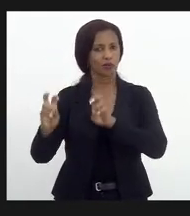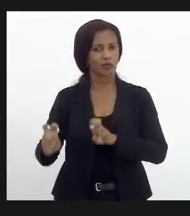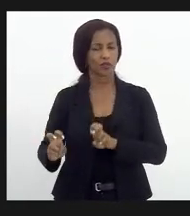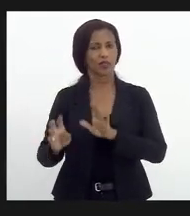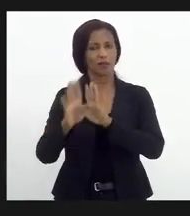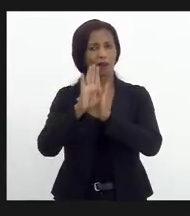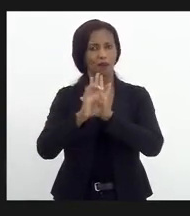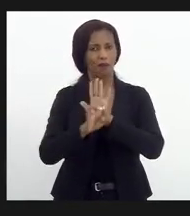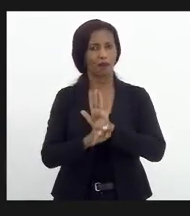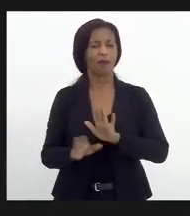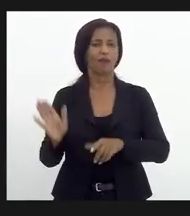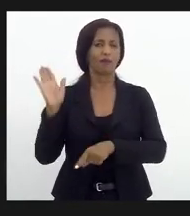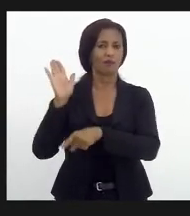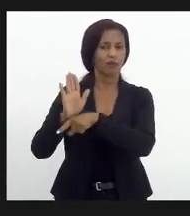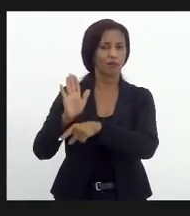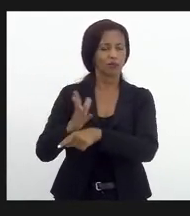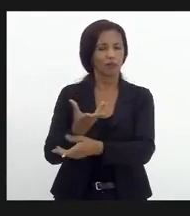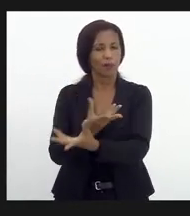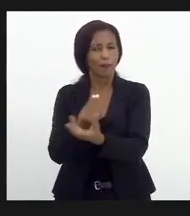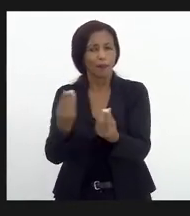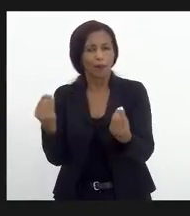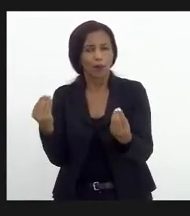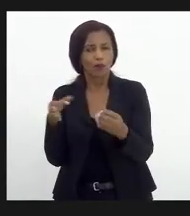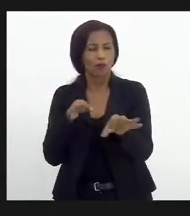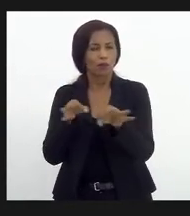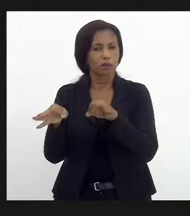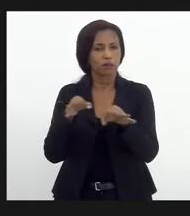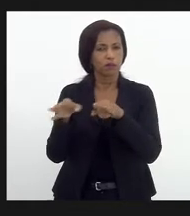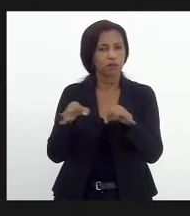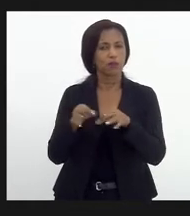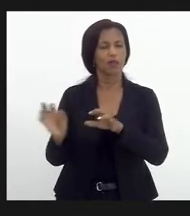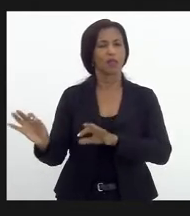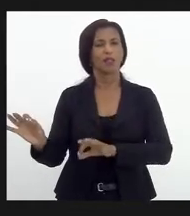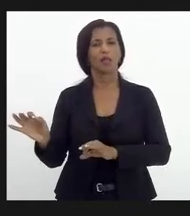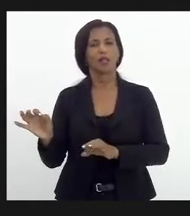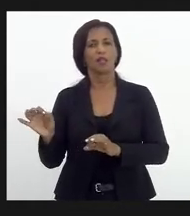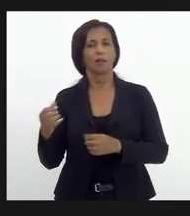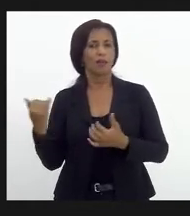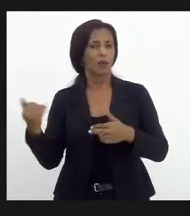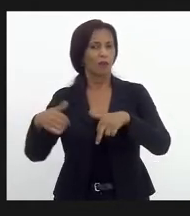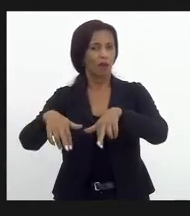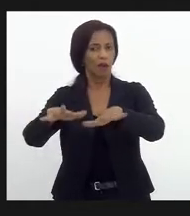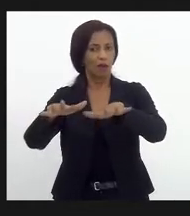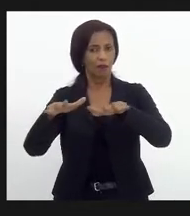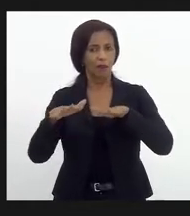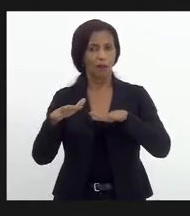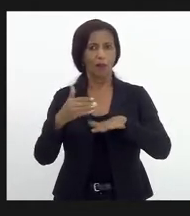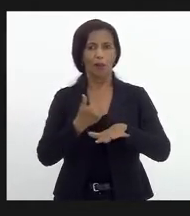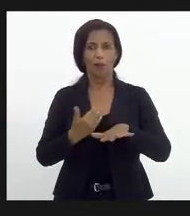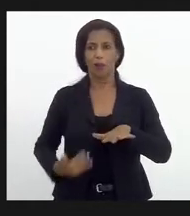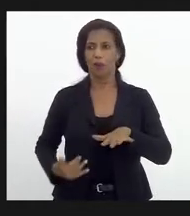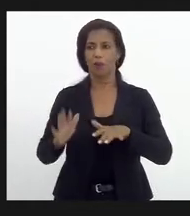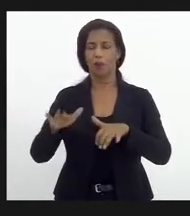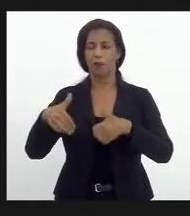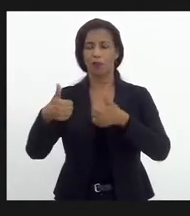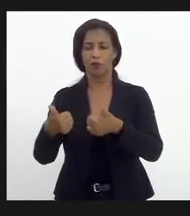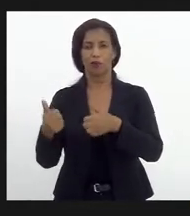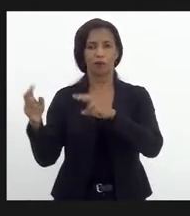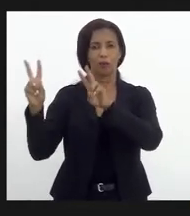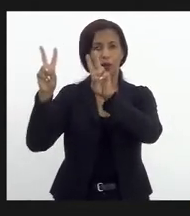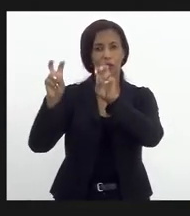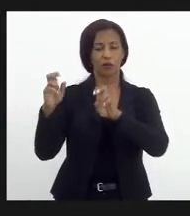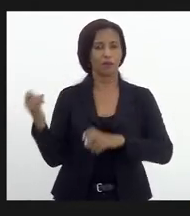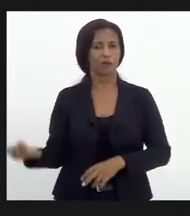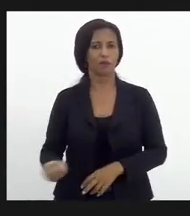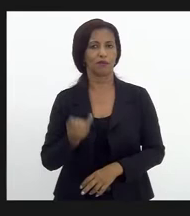vão contribuir muito para aperfeiçoar esse projeto. E uma audiência pública cai muito bem, porque esse é um tema